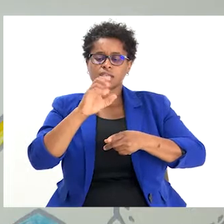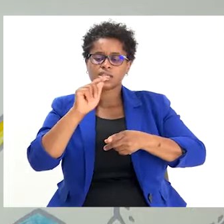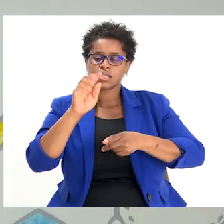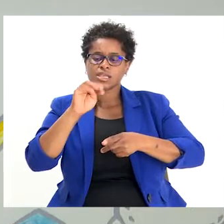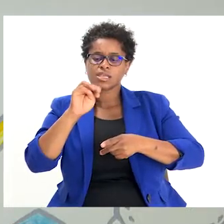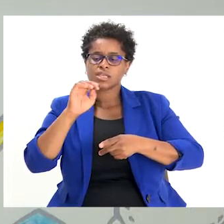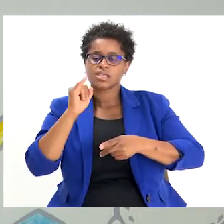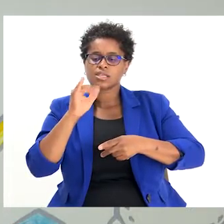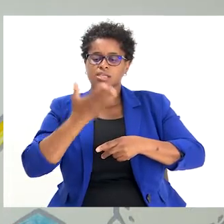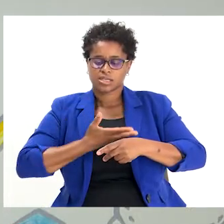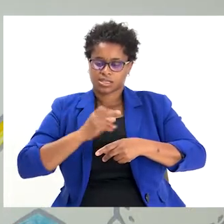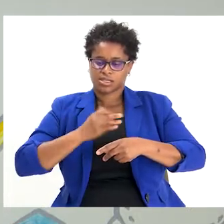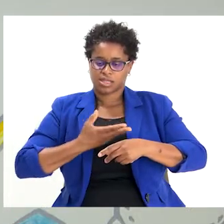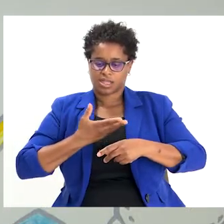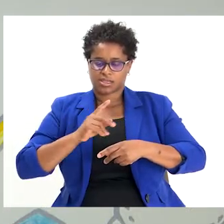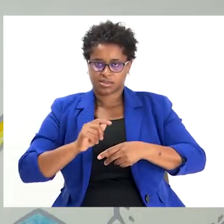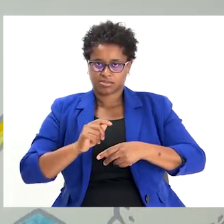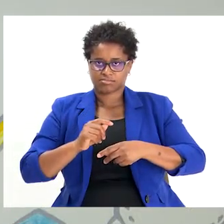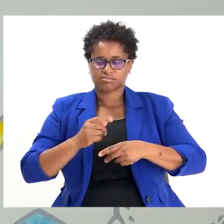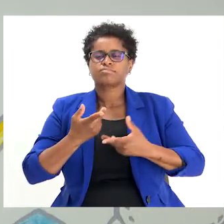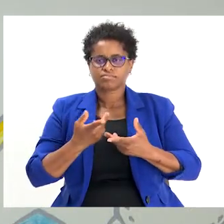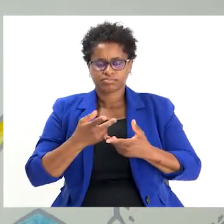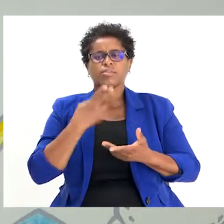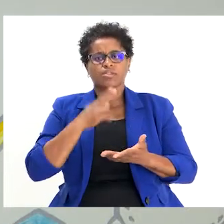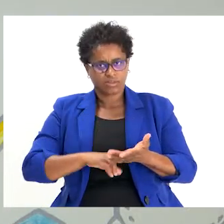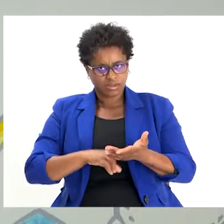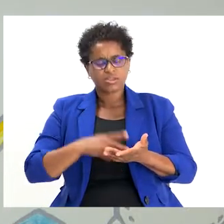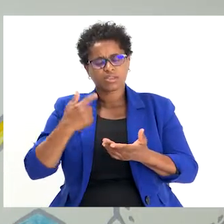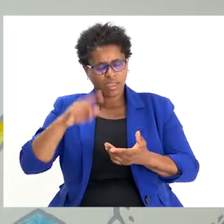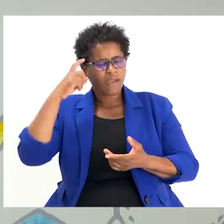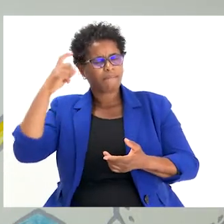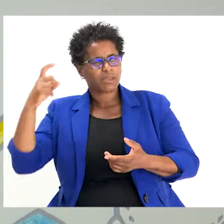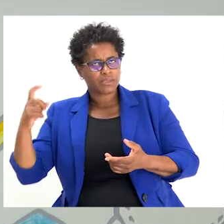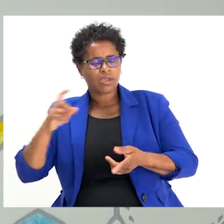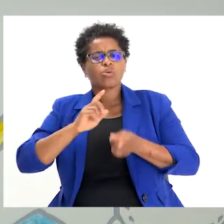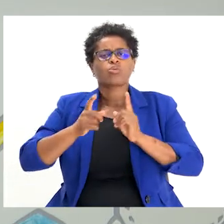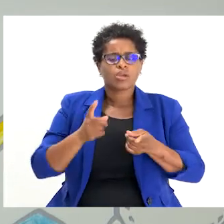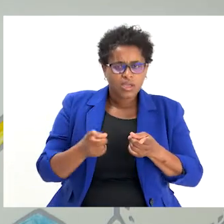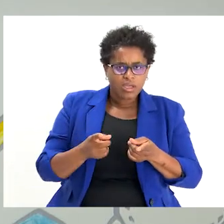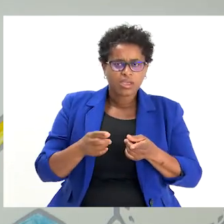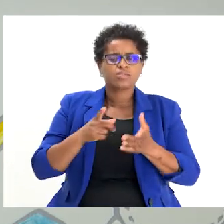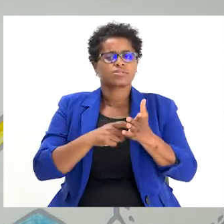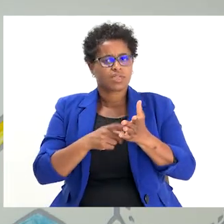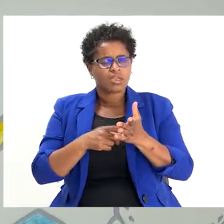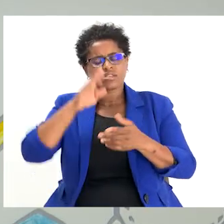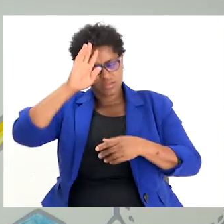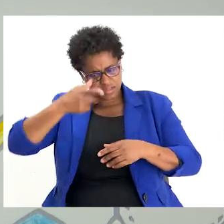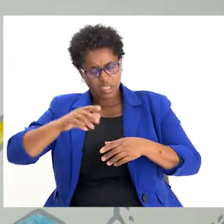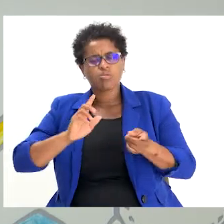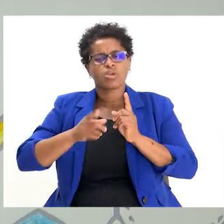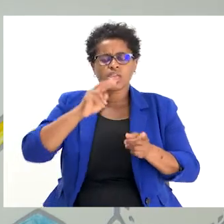certeza, estás a pensar o que é necessidade e de certeza que sabes o que é necessidade. Então, o que é uma